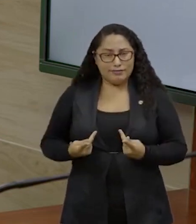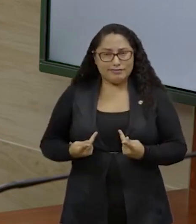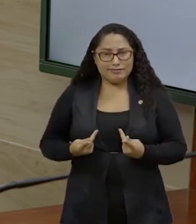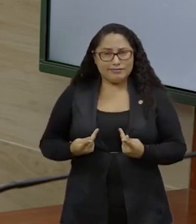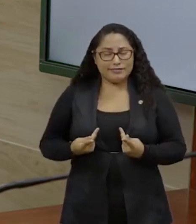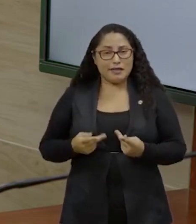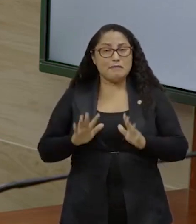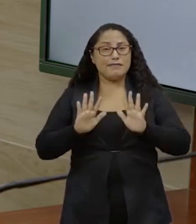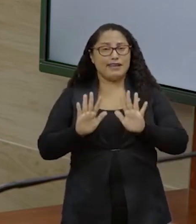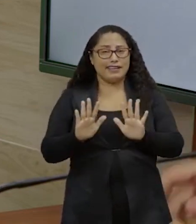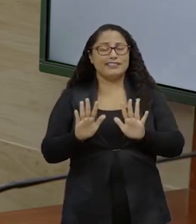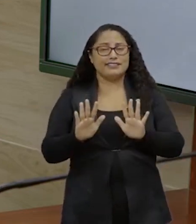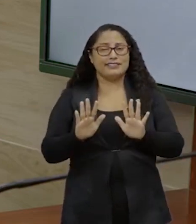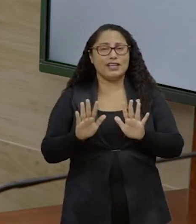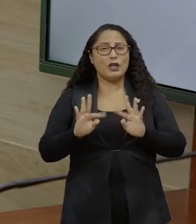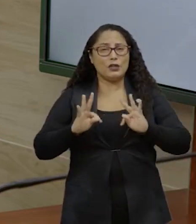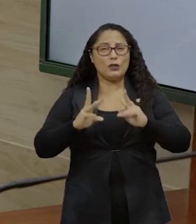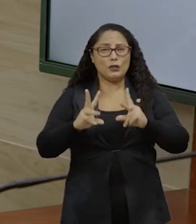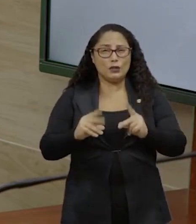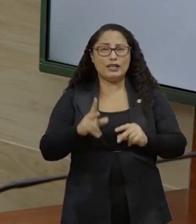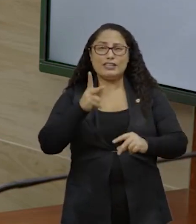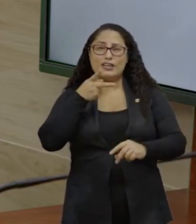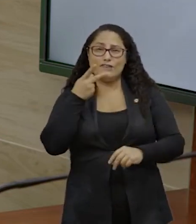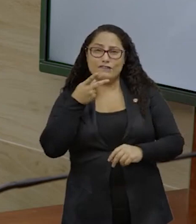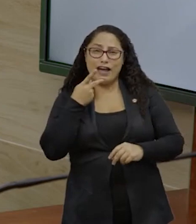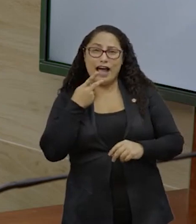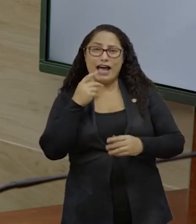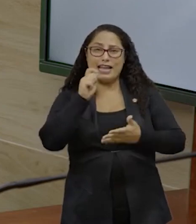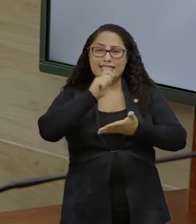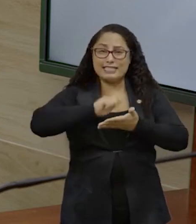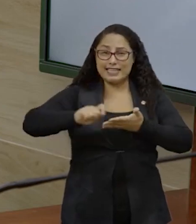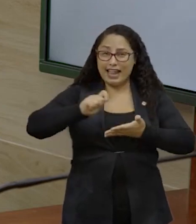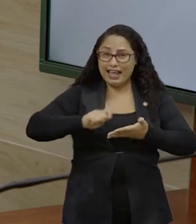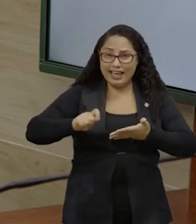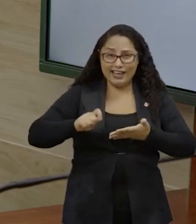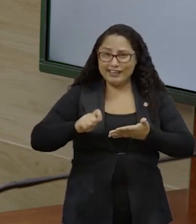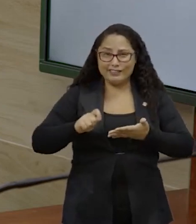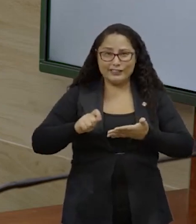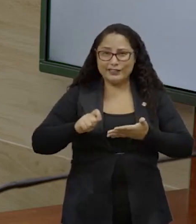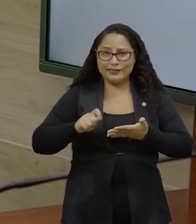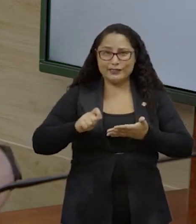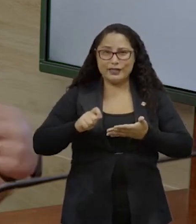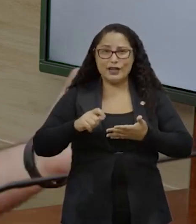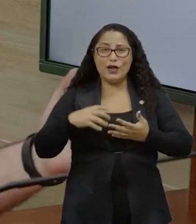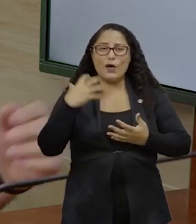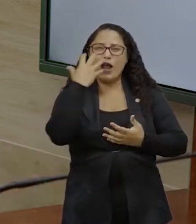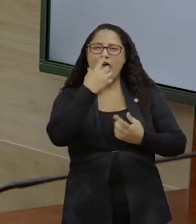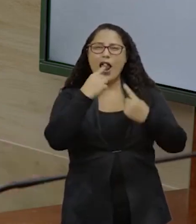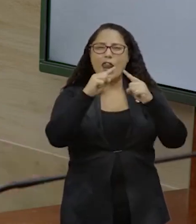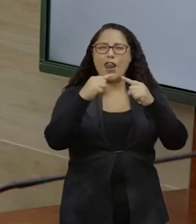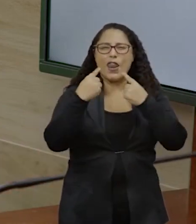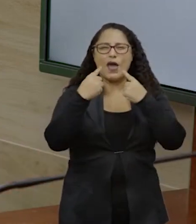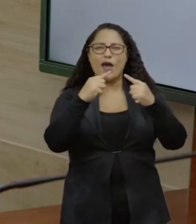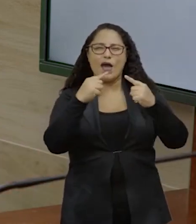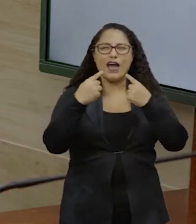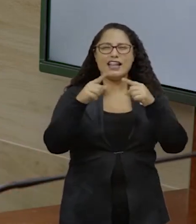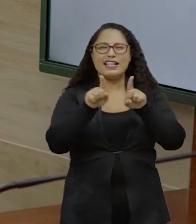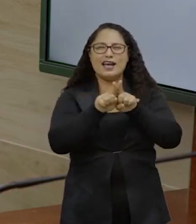né? Afinal de contas, né? Tudo aquilo que a gente fala, tudo aquilo que a gente escreve, os cantores cantam...